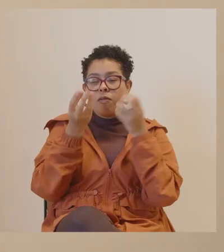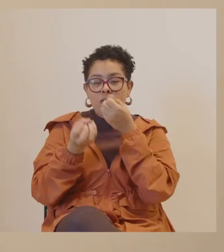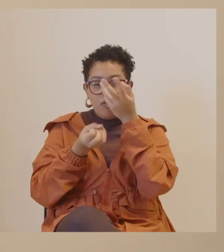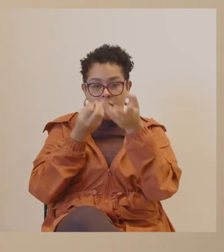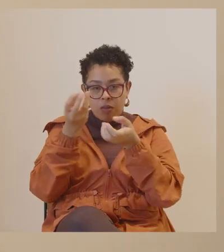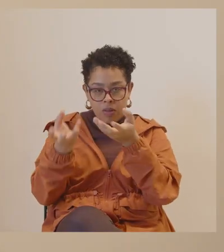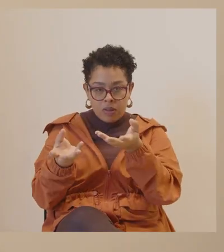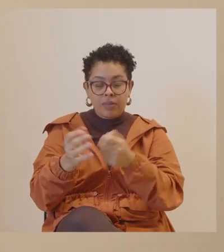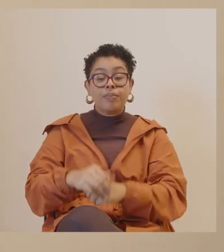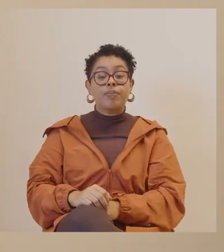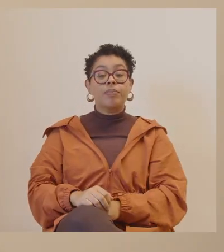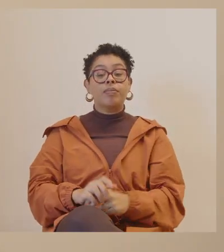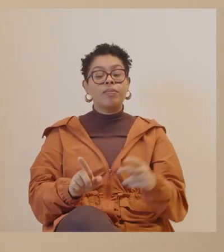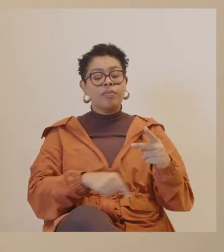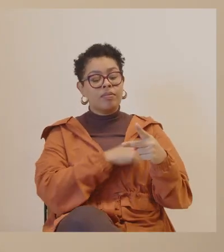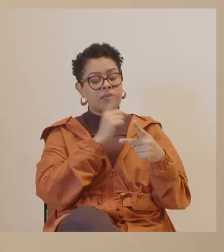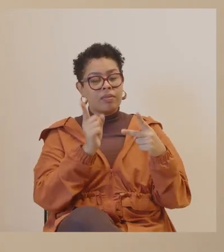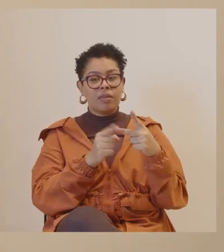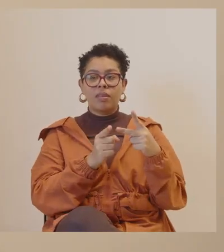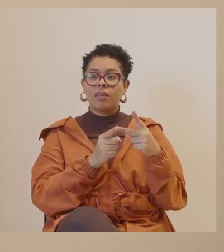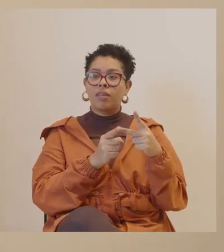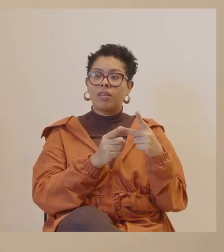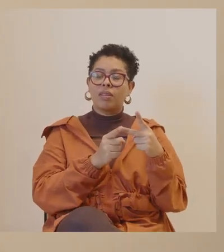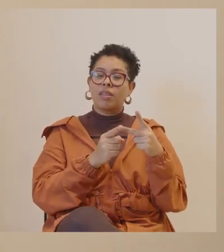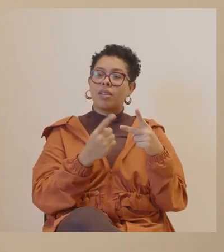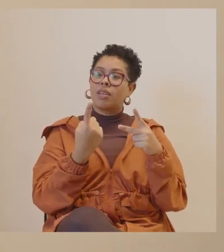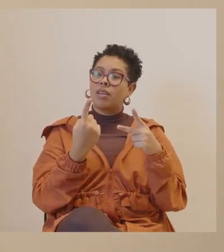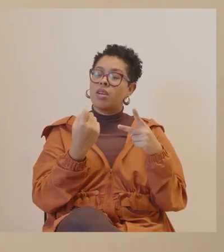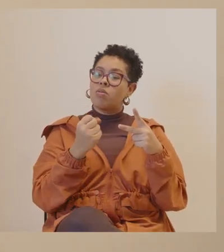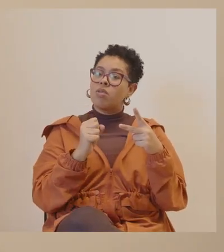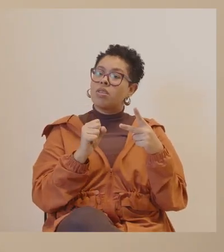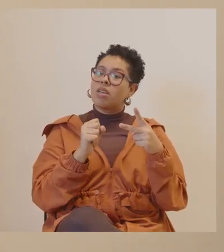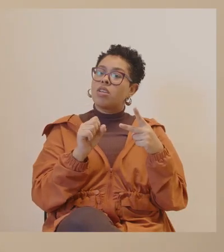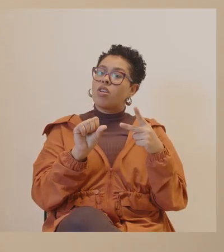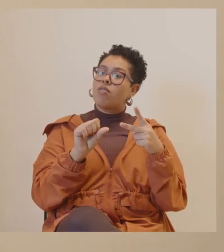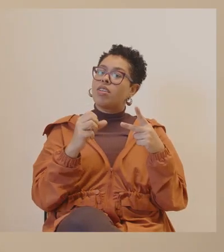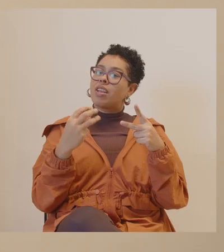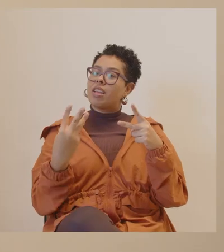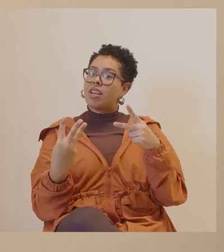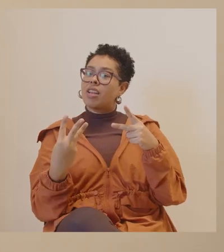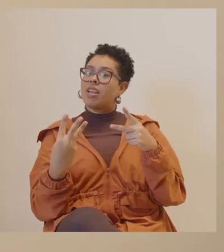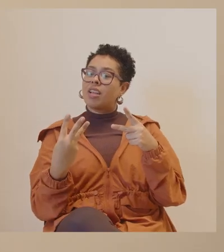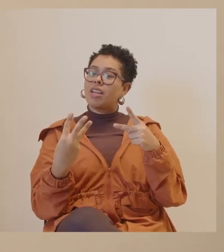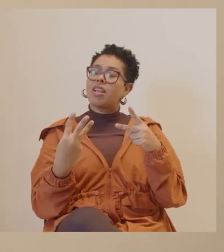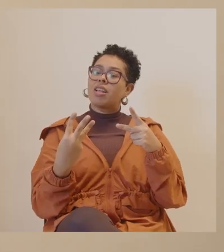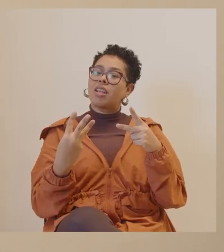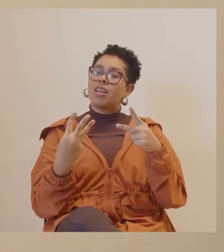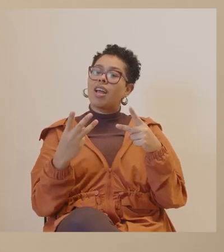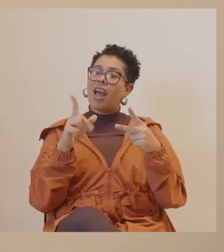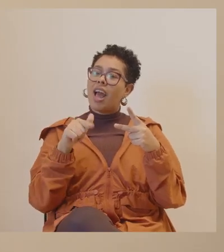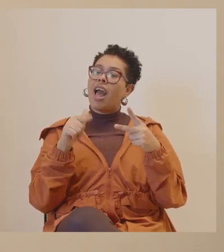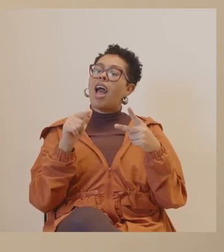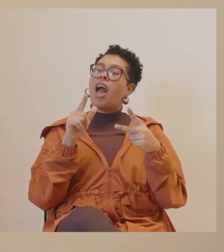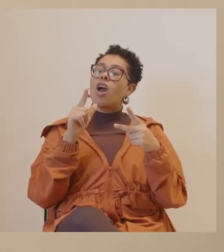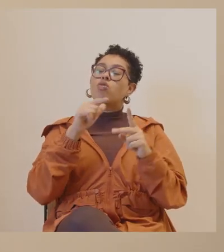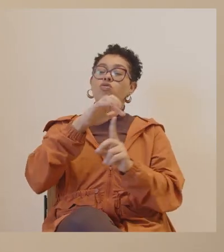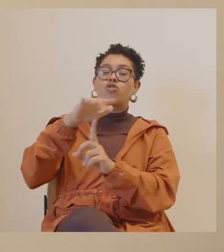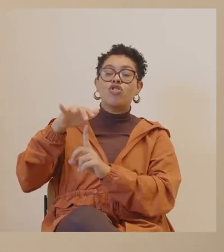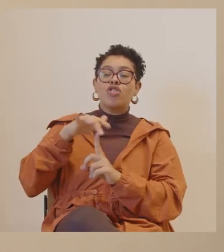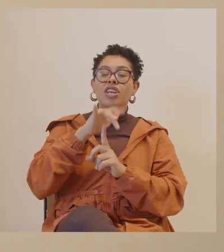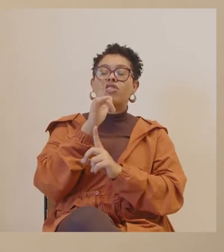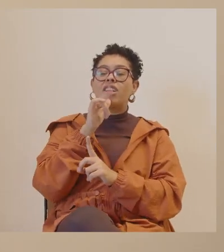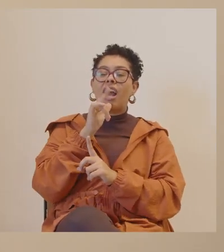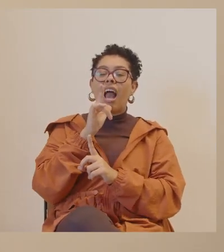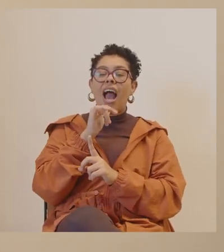é essa segunda parte, né, em 1893, que é o chamado Jardim d'Água dele, de inspiração japonesa,